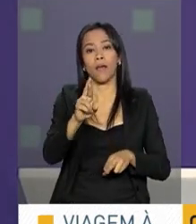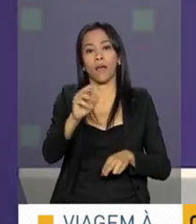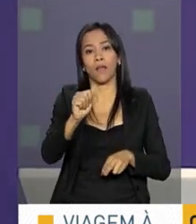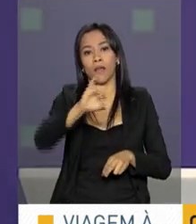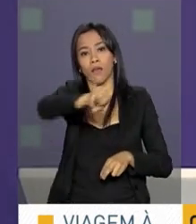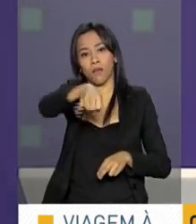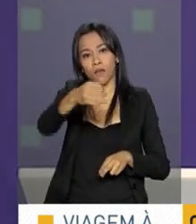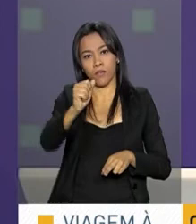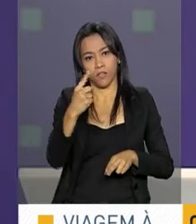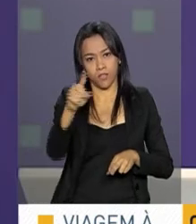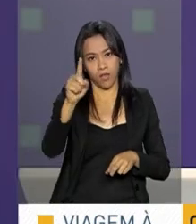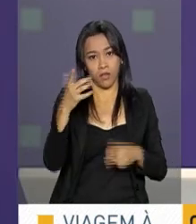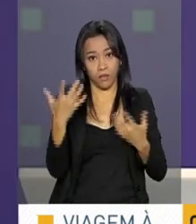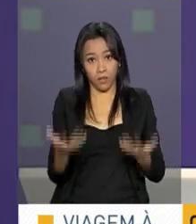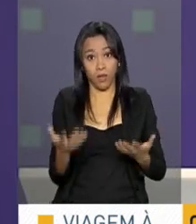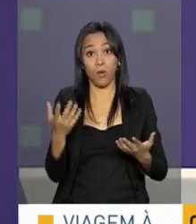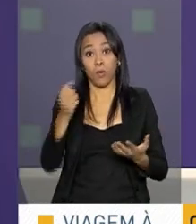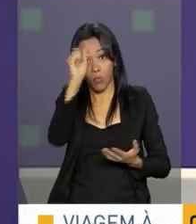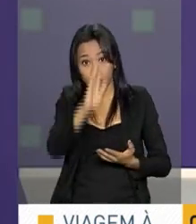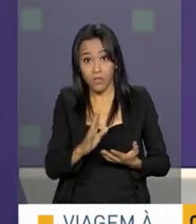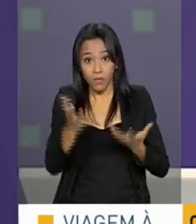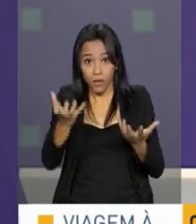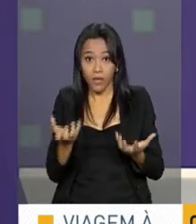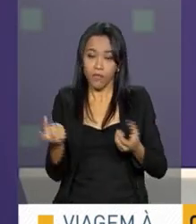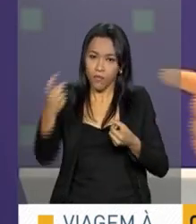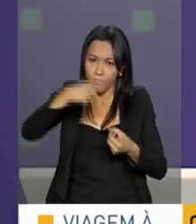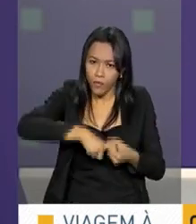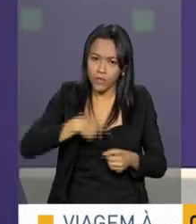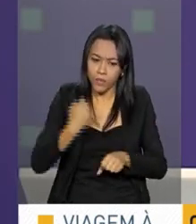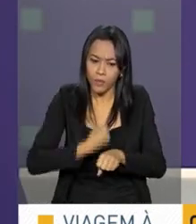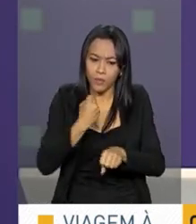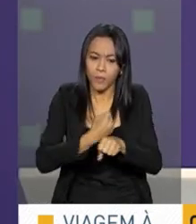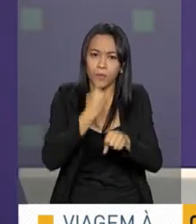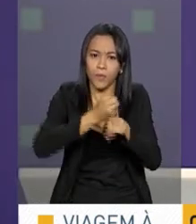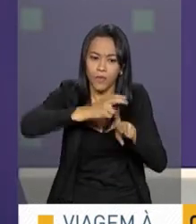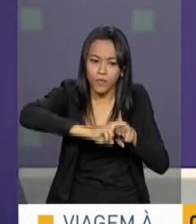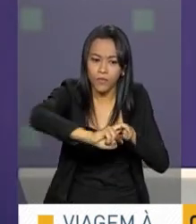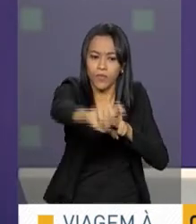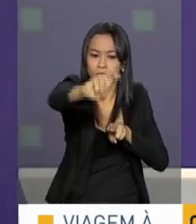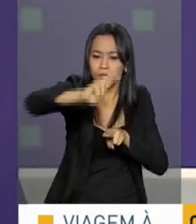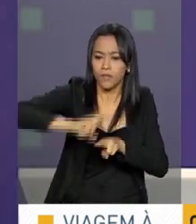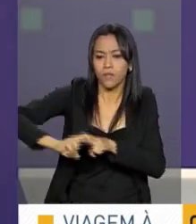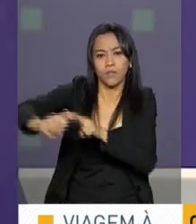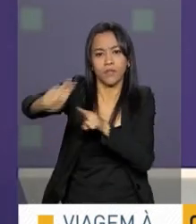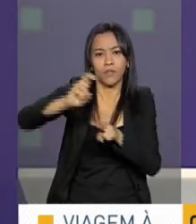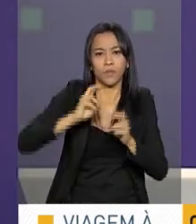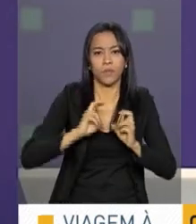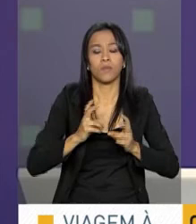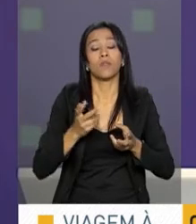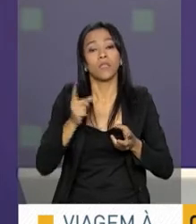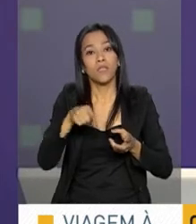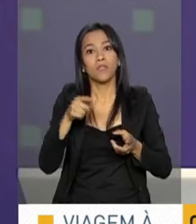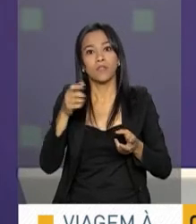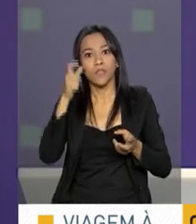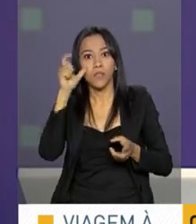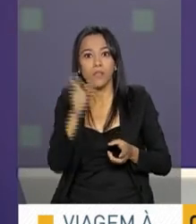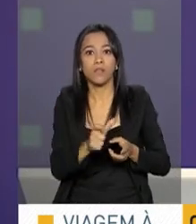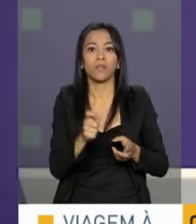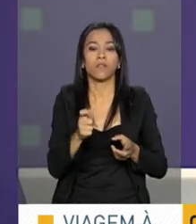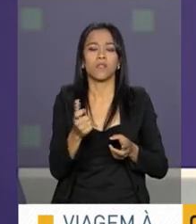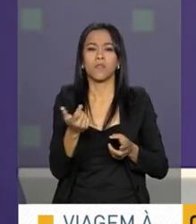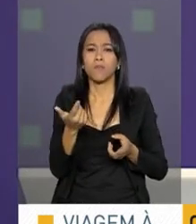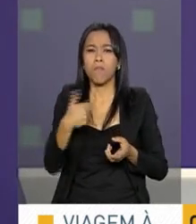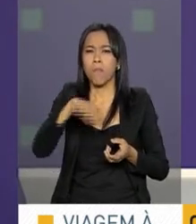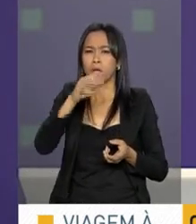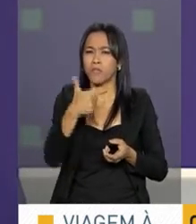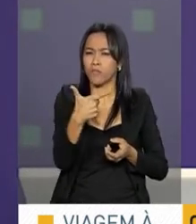entrar no novo ciclo de investimento ferroviário. E a expectativa é que nessas ferrovias sejam atraídos investimentos na ordem de